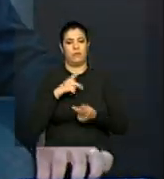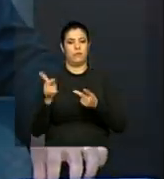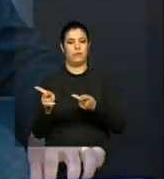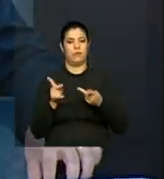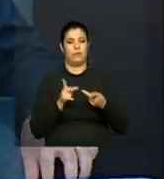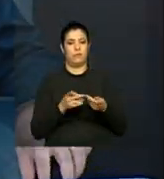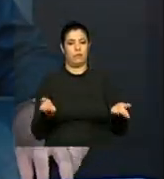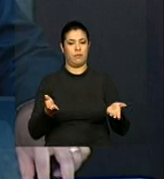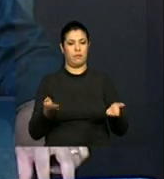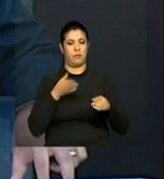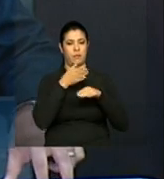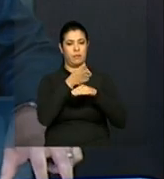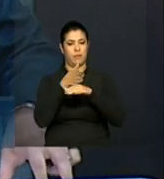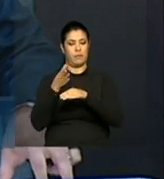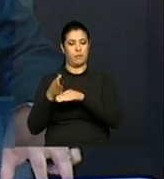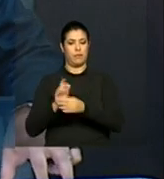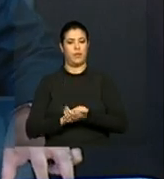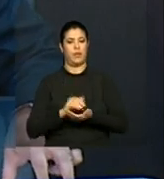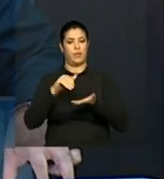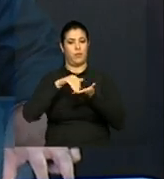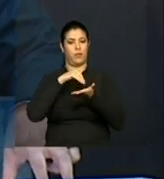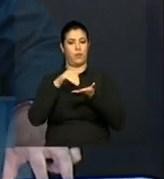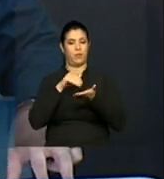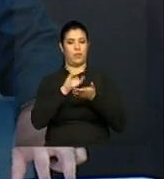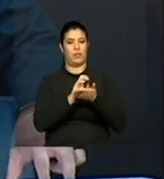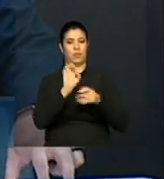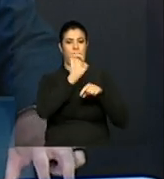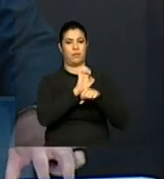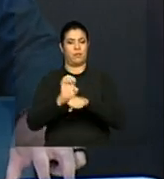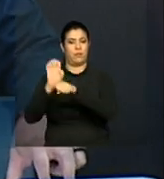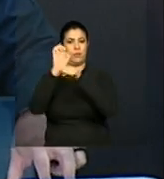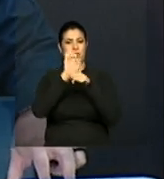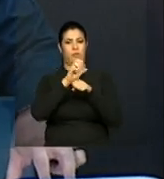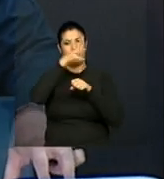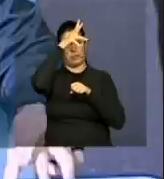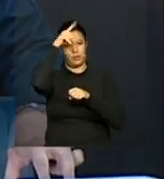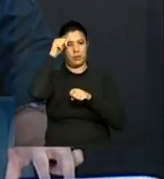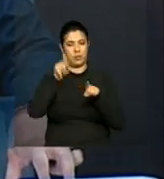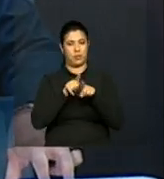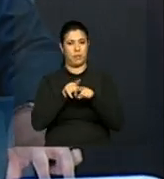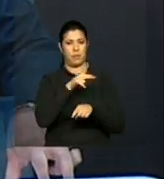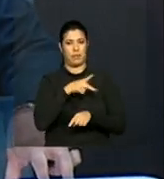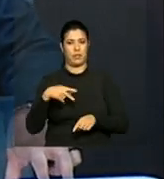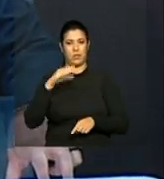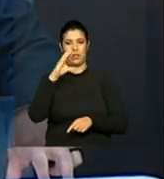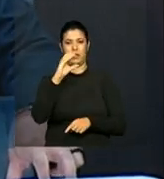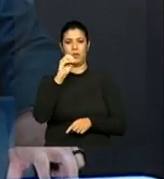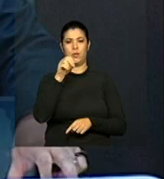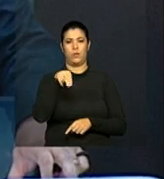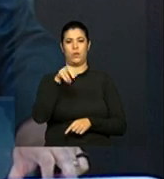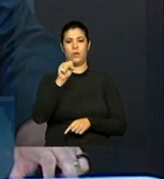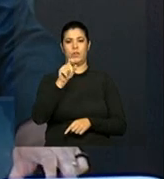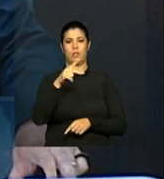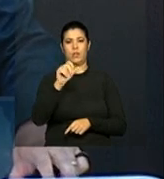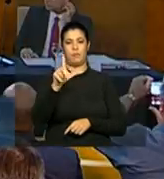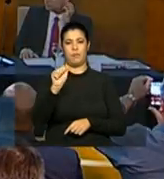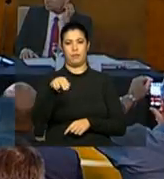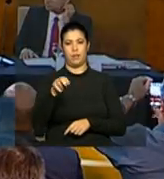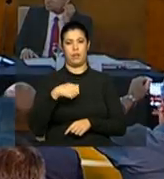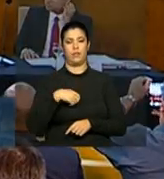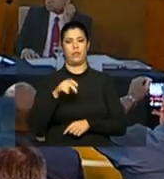da palavra neste momento o secretário estadual de planejamento de Mato Grosso e presidente do CONCEPLAN, Arnaldo Alves de Souza.